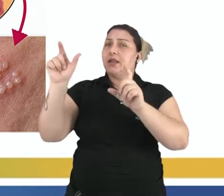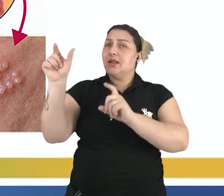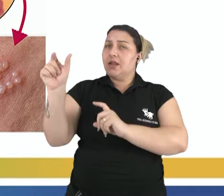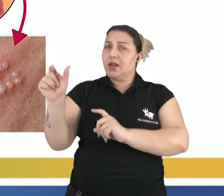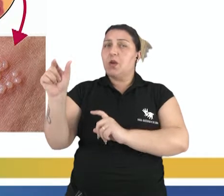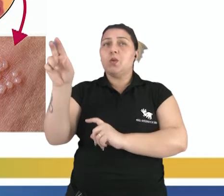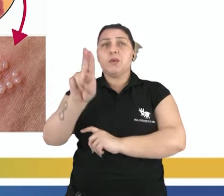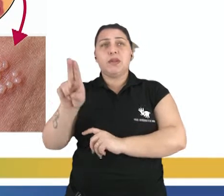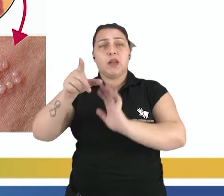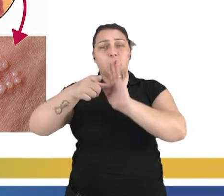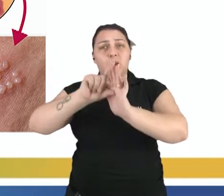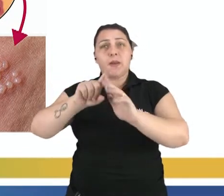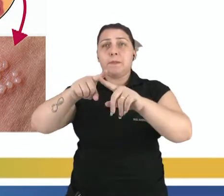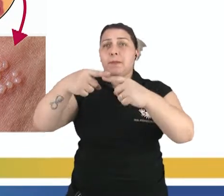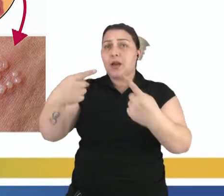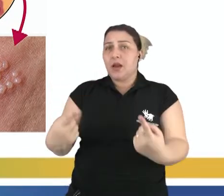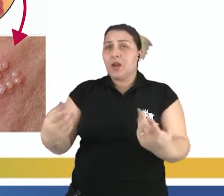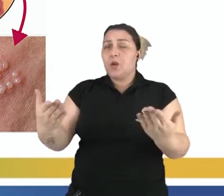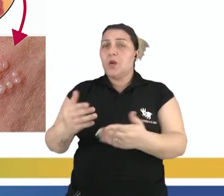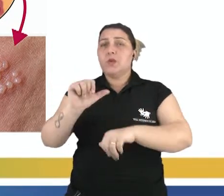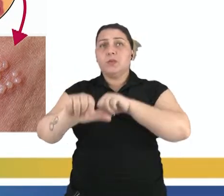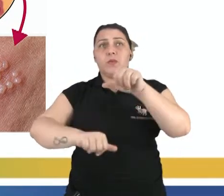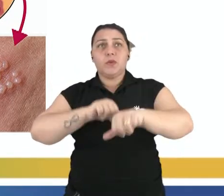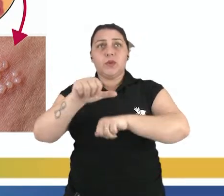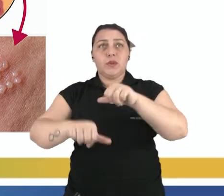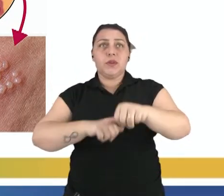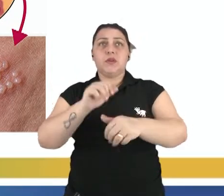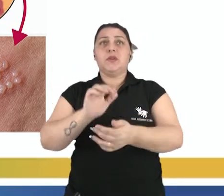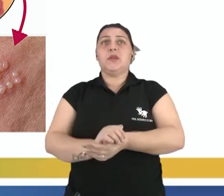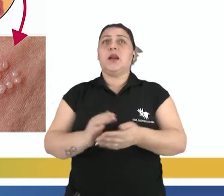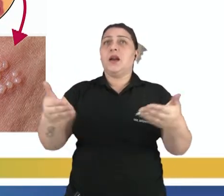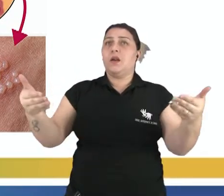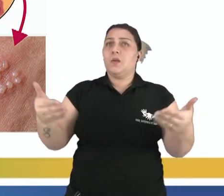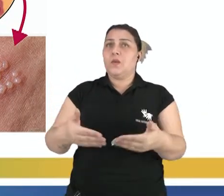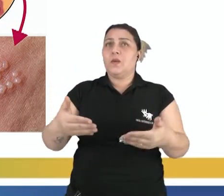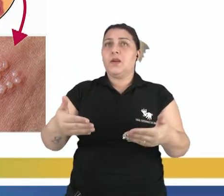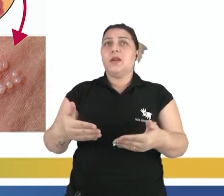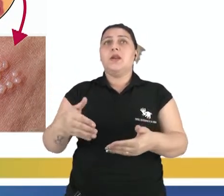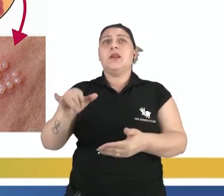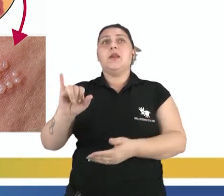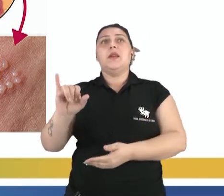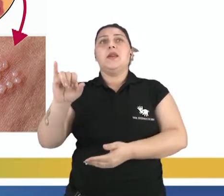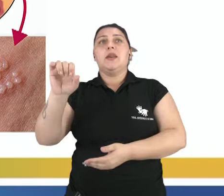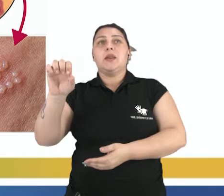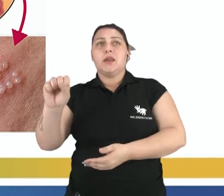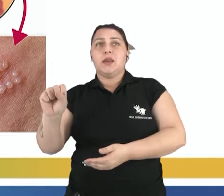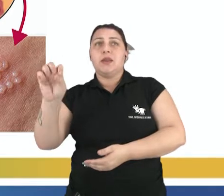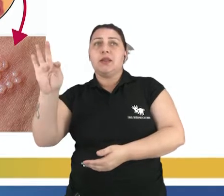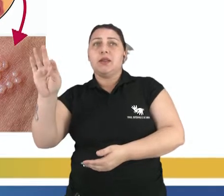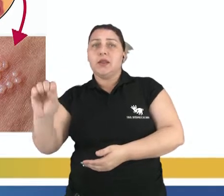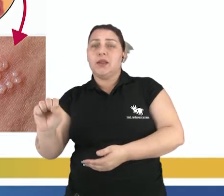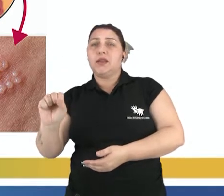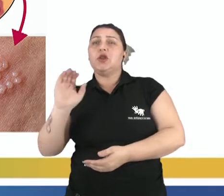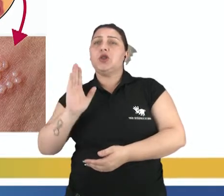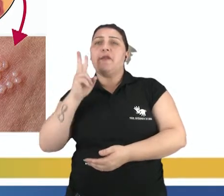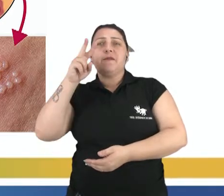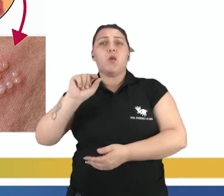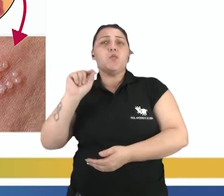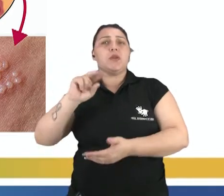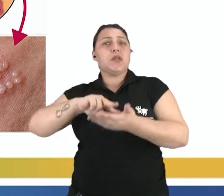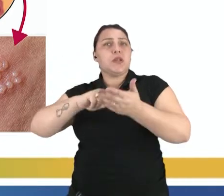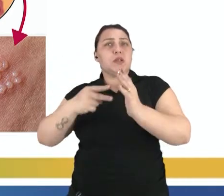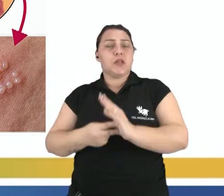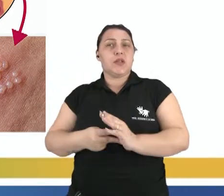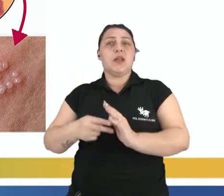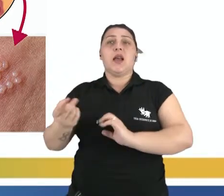muito utilizado antes, porém esse termo hoje mudou, E agora nós chamamos de ISTs. A gente vai já ver o que é IST. Essas